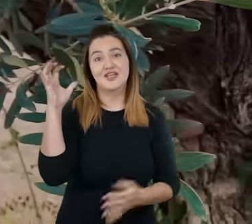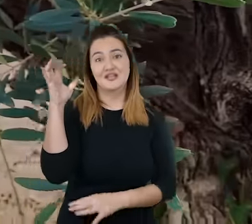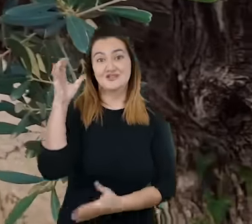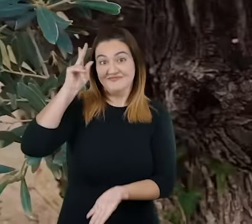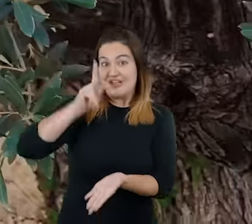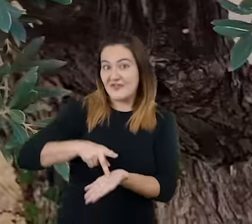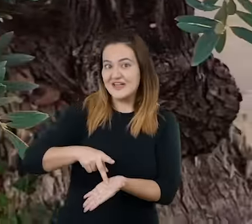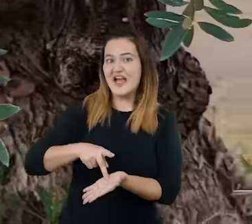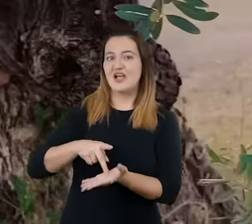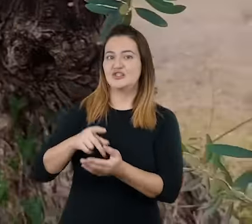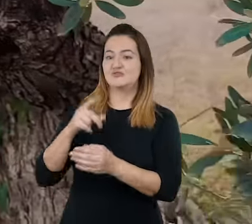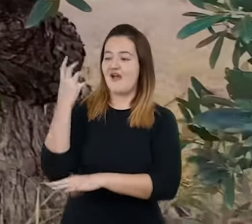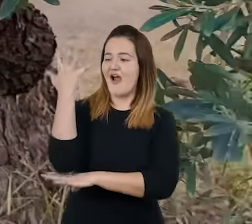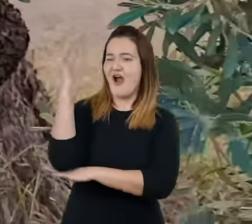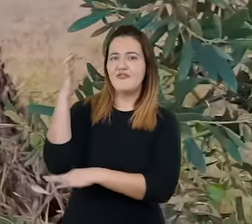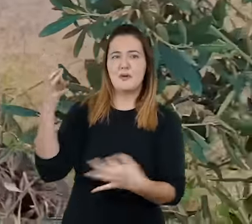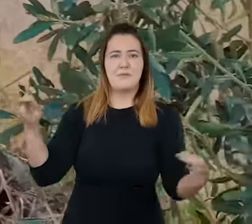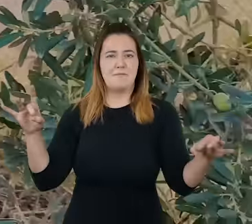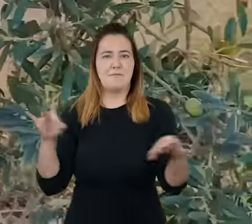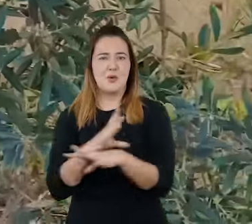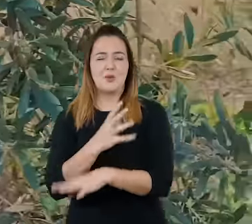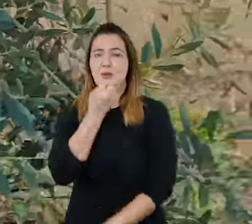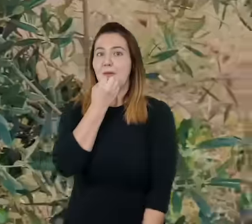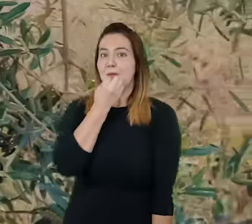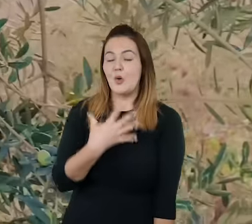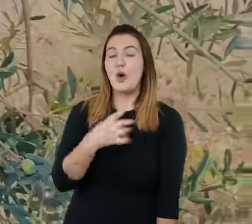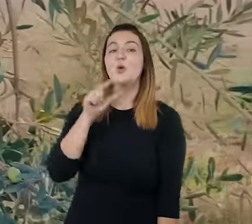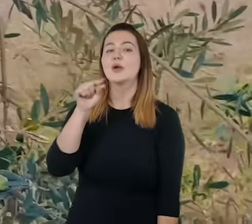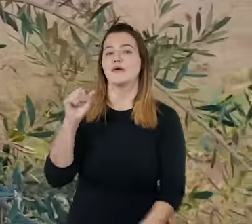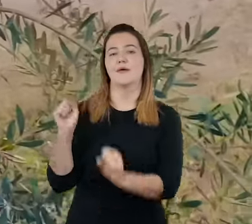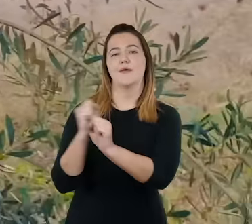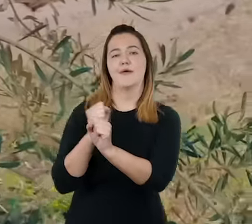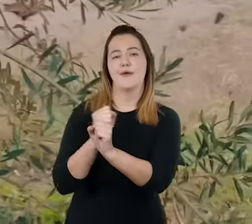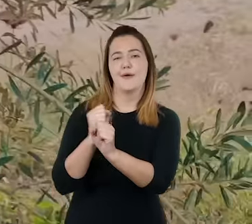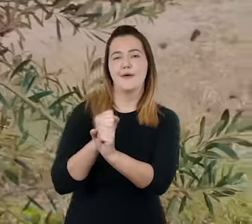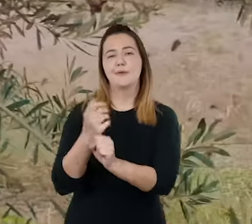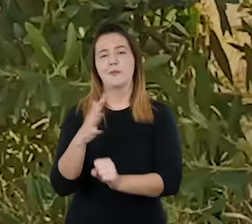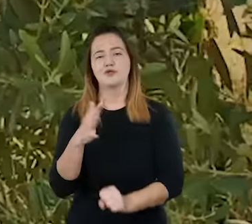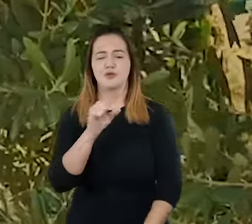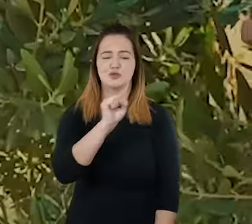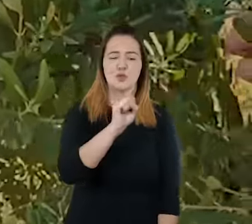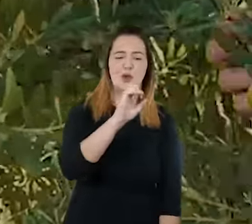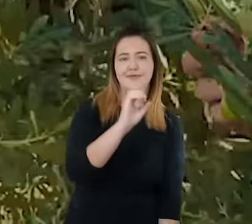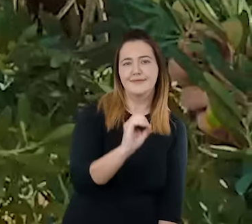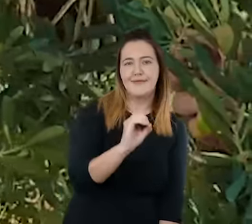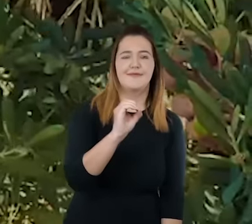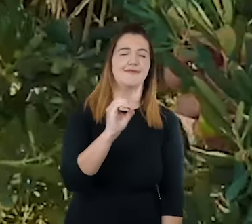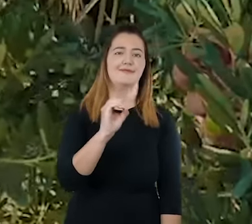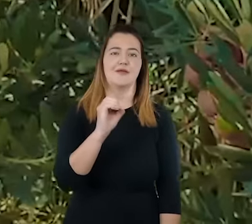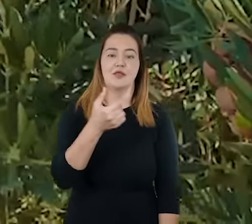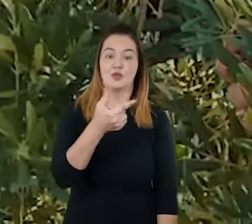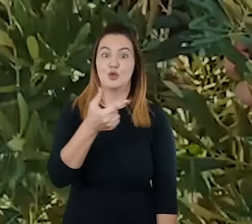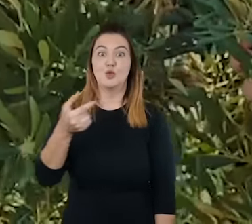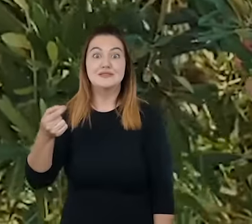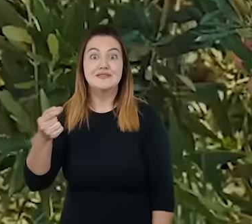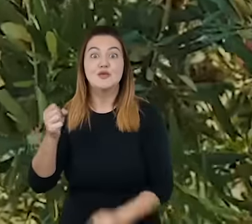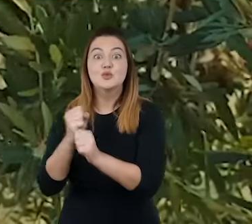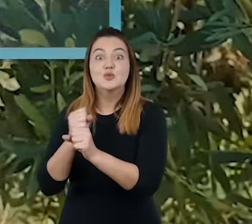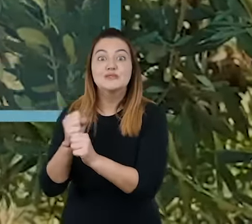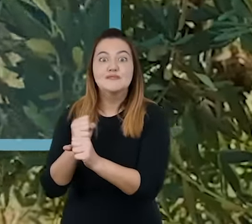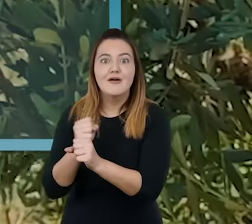os melhores anos Uau. de uma oliveira são considerados entre os 80 e 200 anos